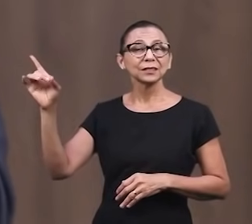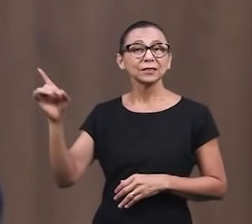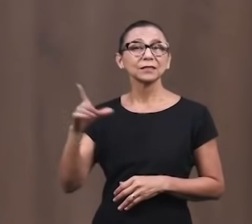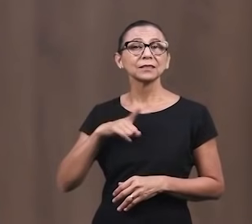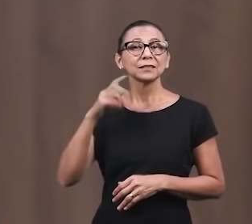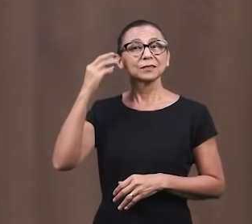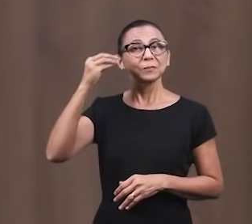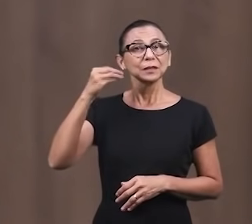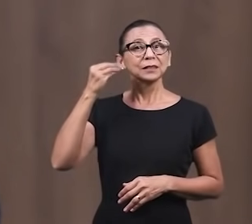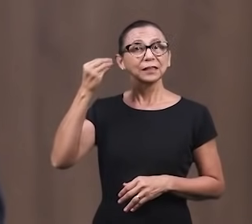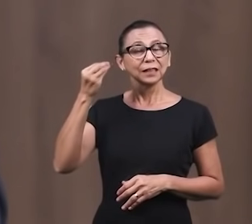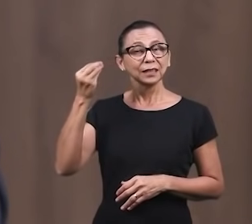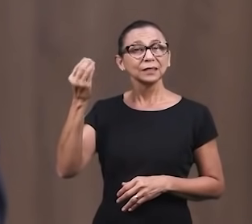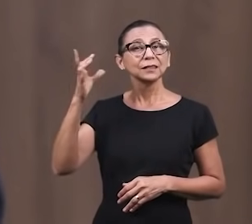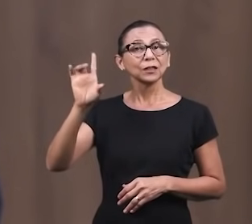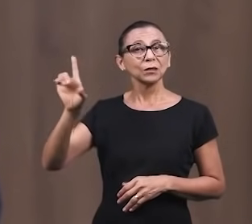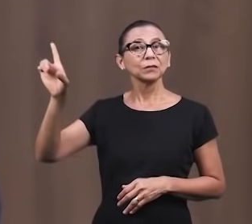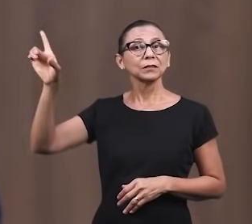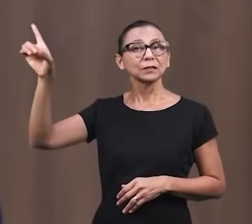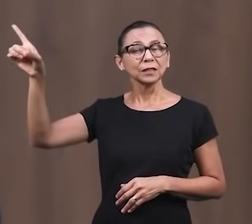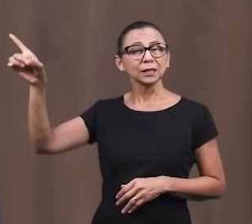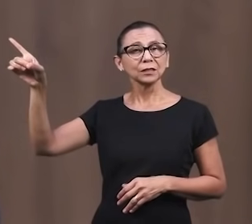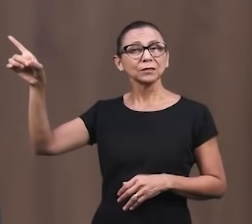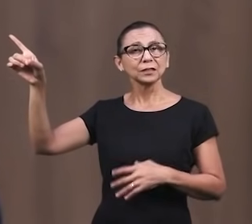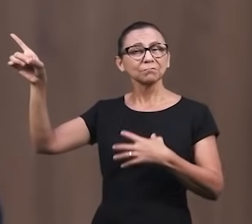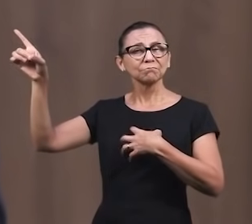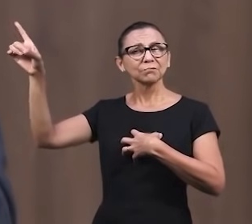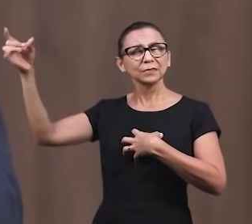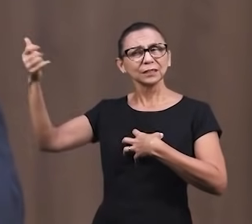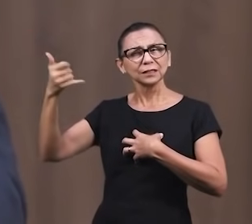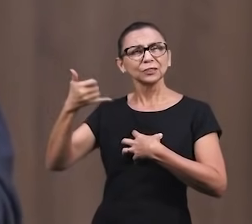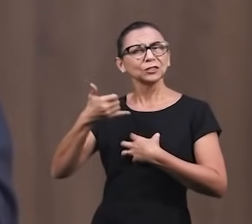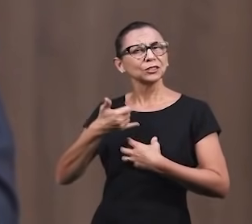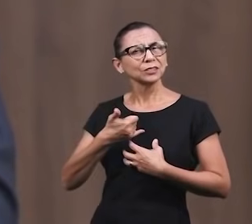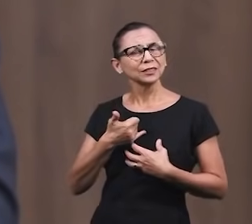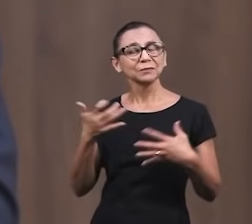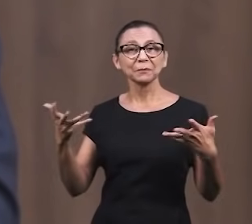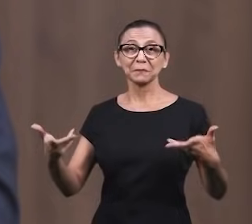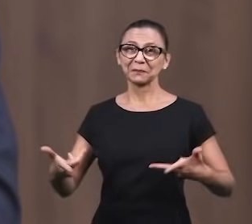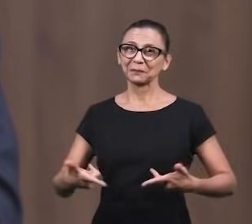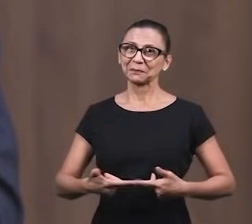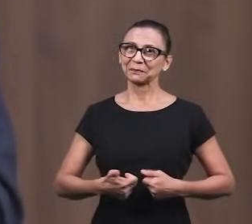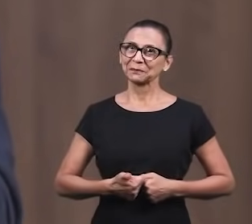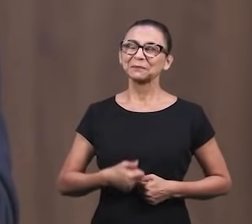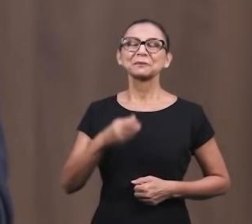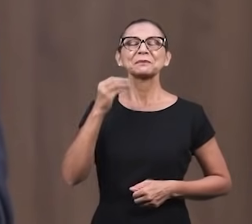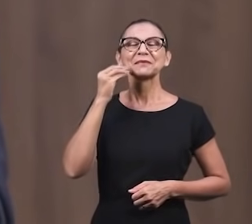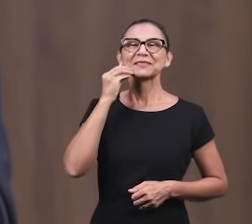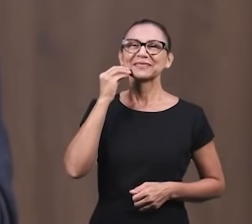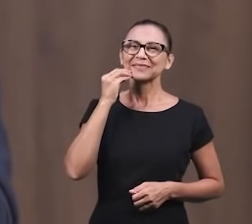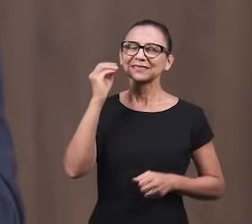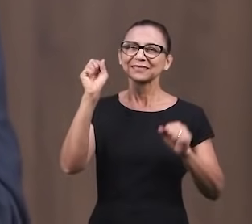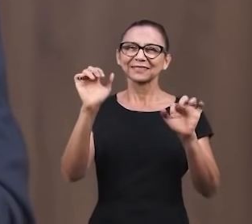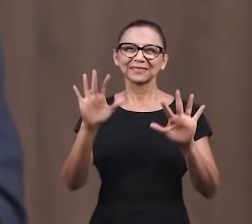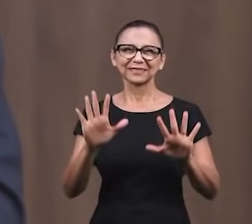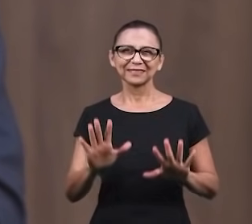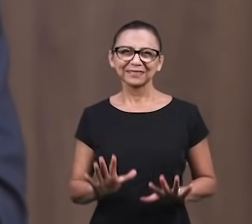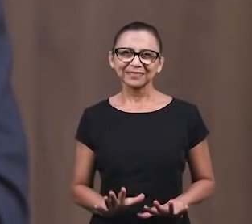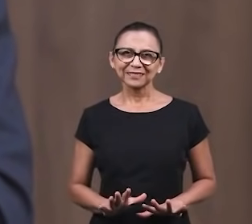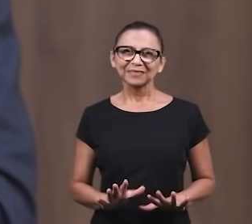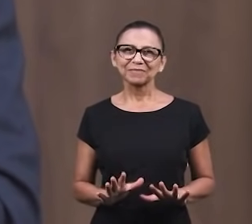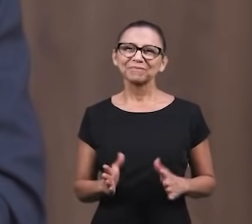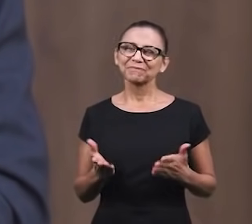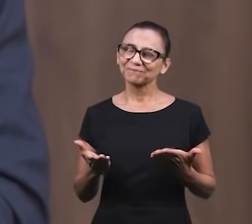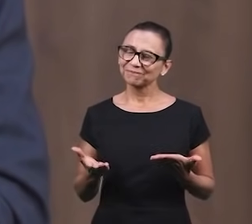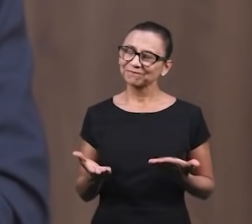uma experiência com Ele, para ouvir a Sua voz. Olha que coisa maravilhosa, que oportunidade, que bênção que nós